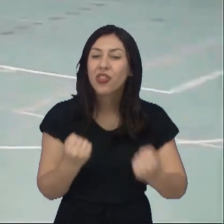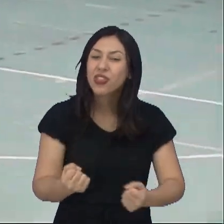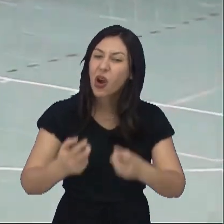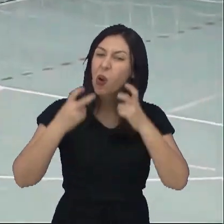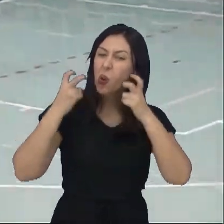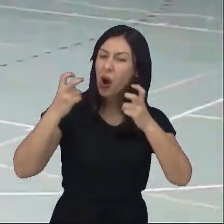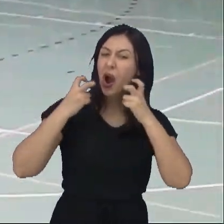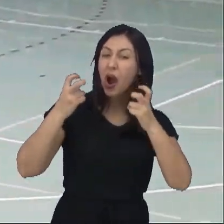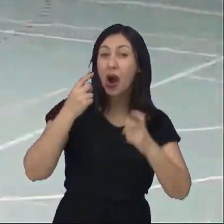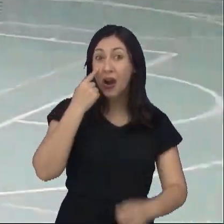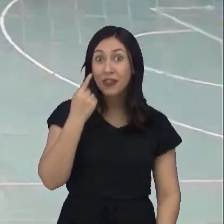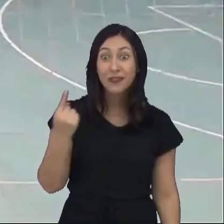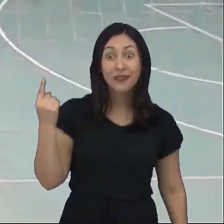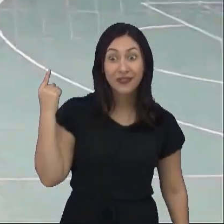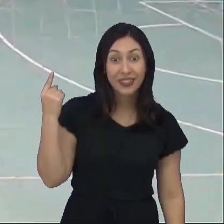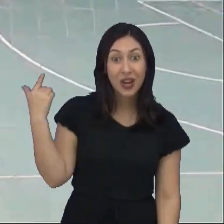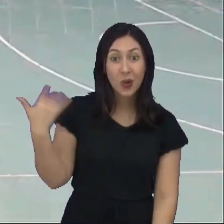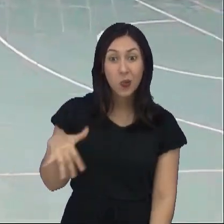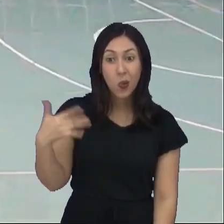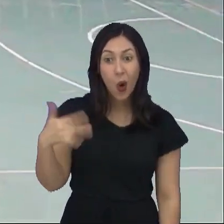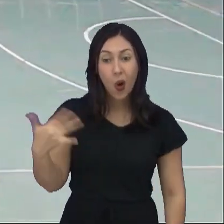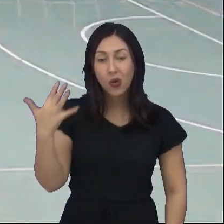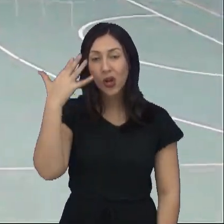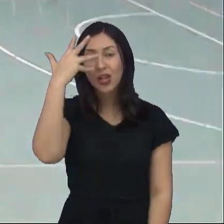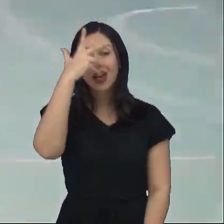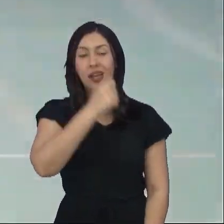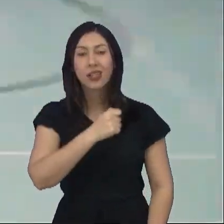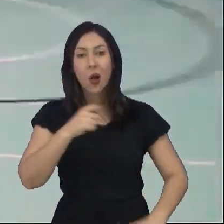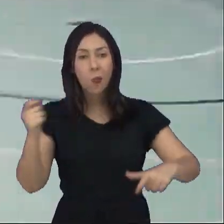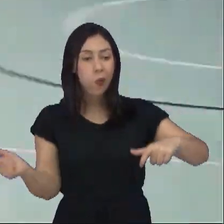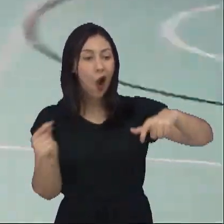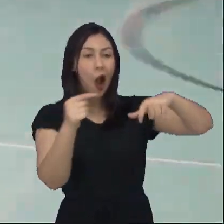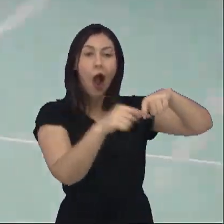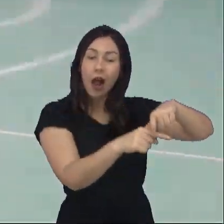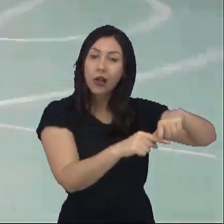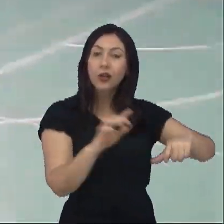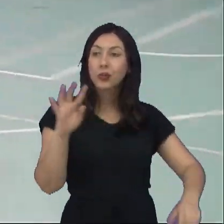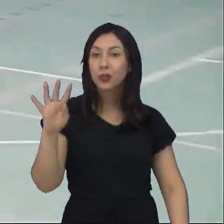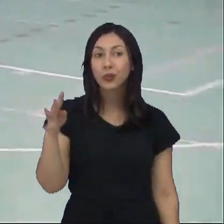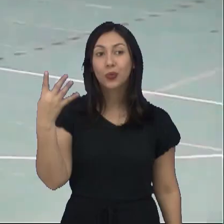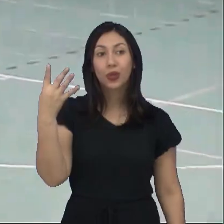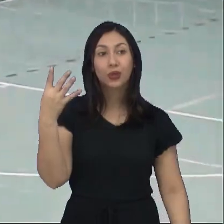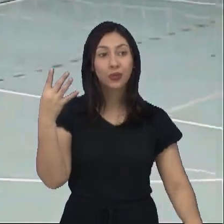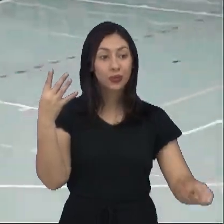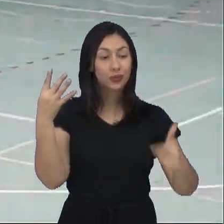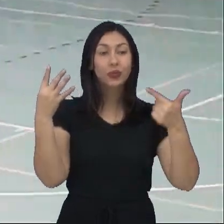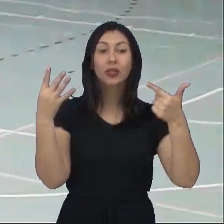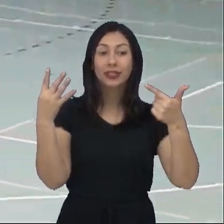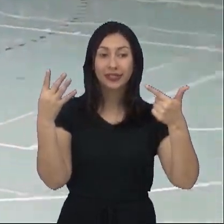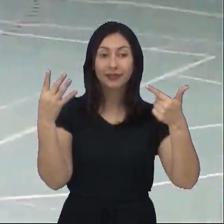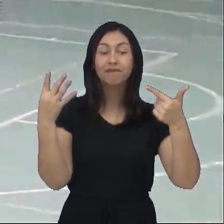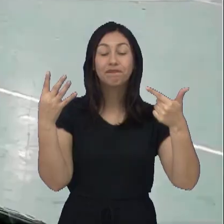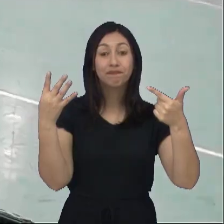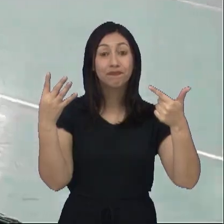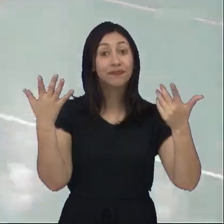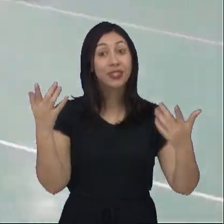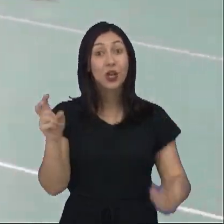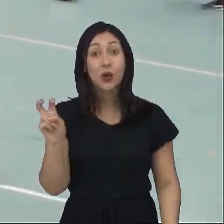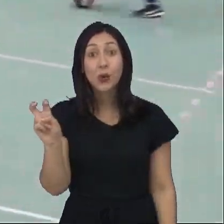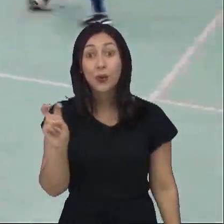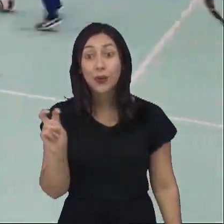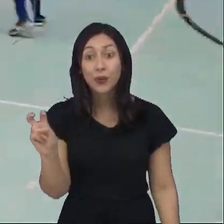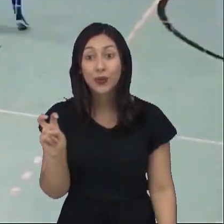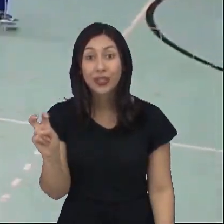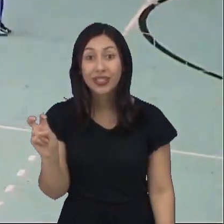o goleiro linha tocou por cima outro golaço da equipe do São José Evelyn calou 4x2 pra equipe do São José futsal e o quinto